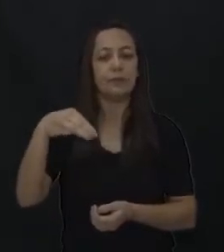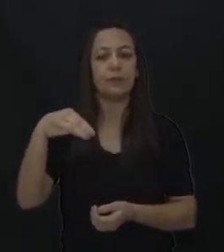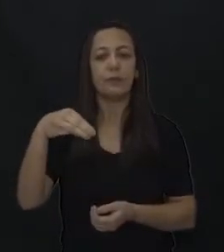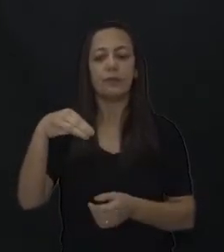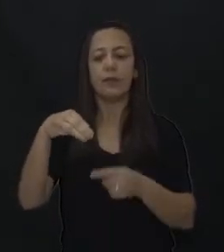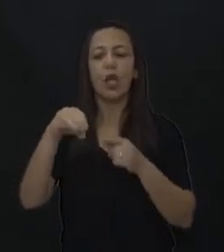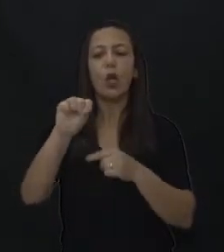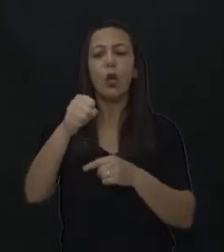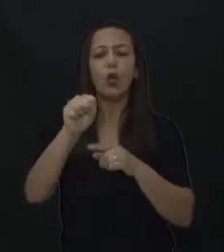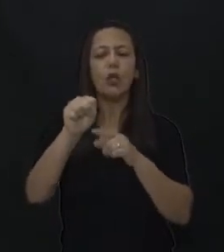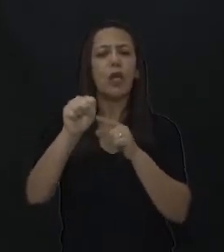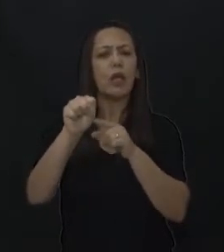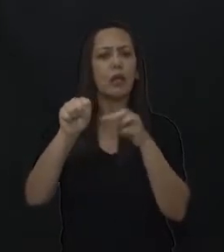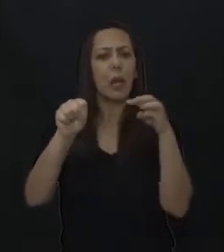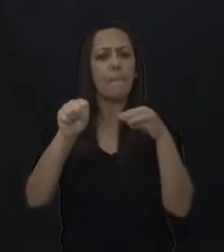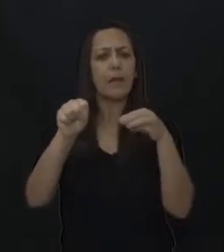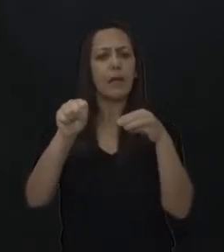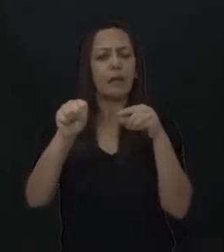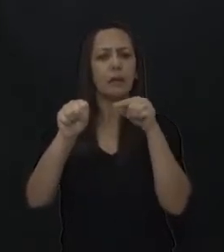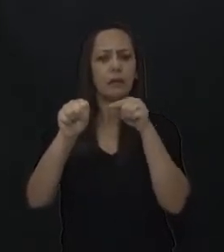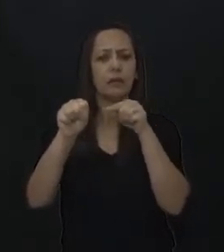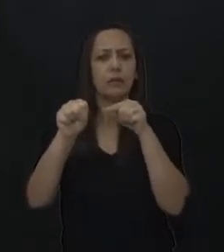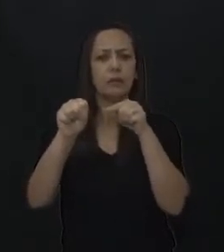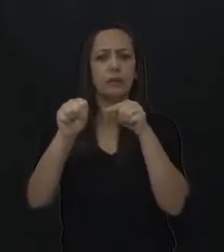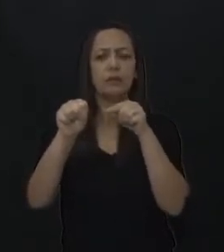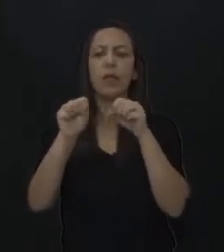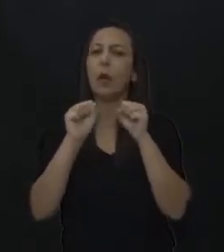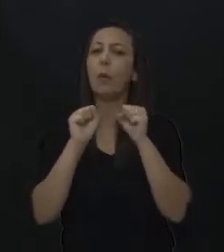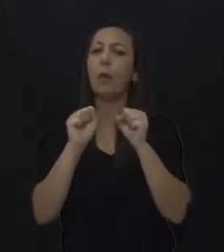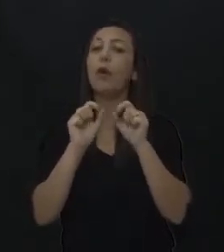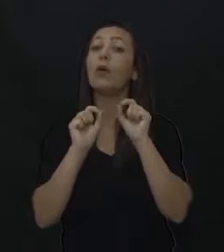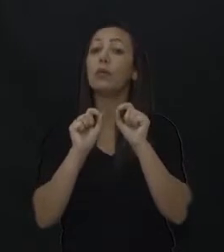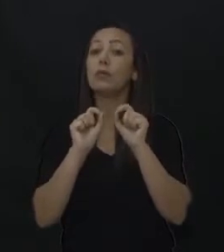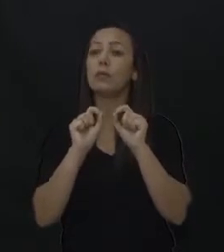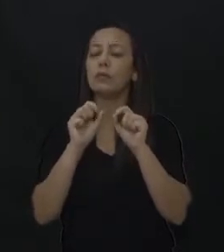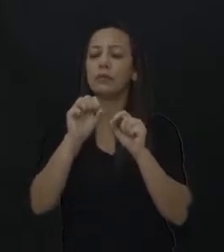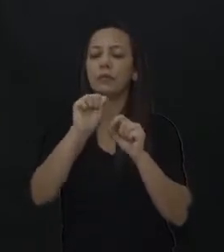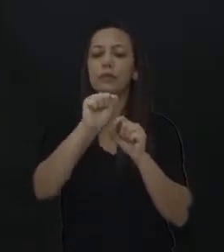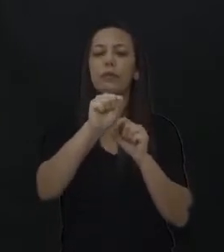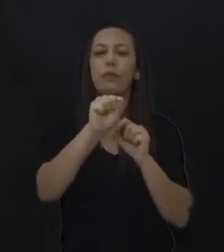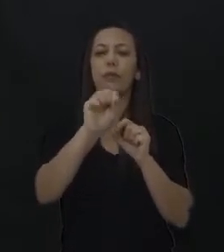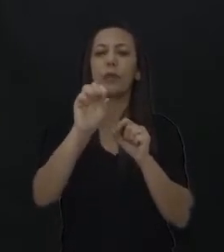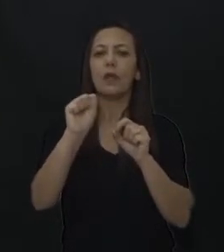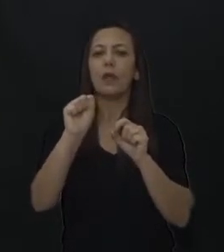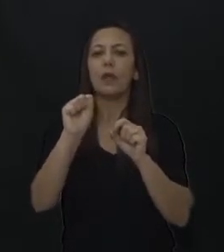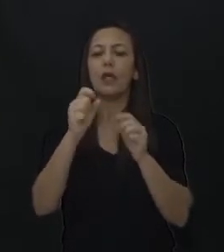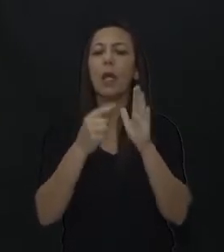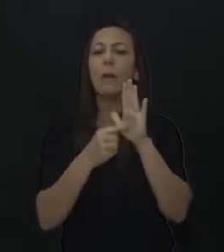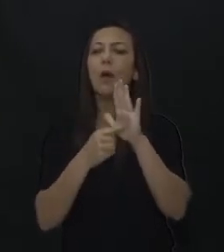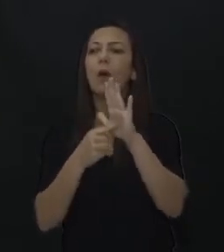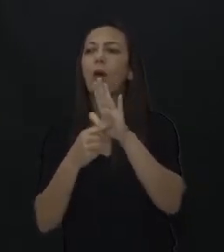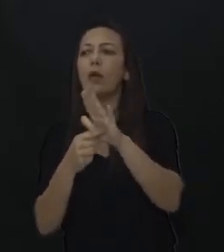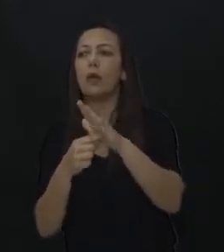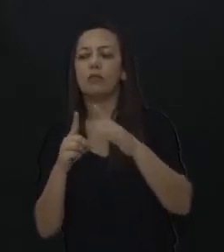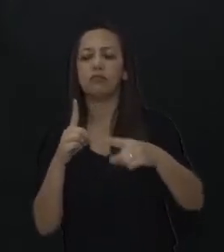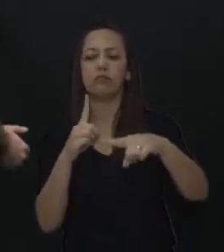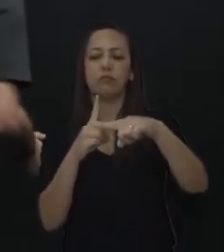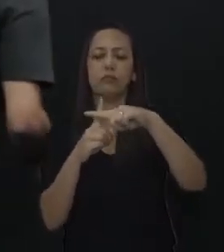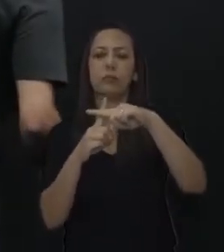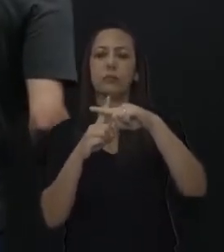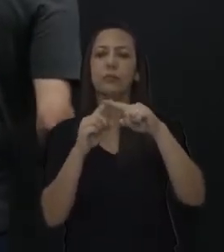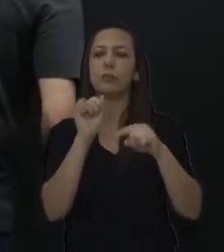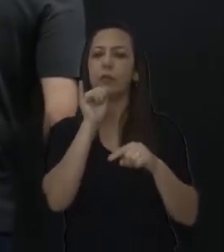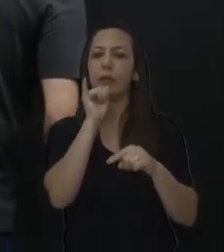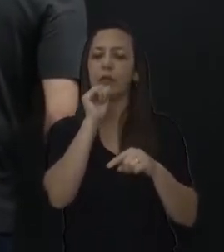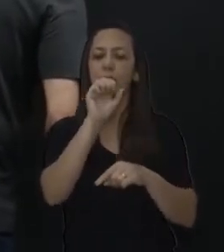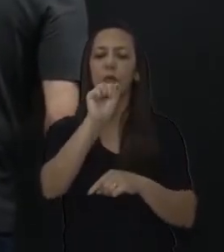Esses 80 minutos, a gente pode pegar esse 80 e decompô-lo em uma adição. Que adição?